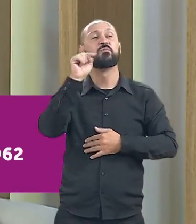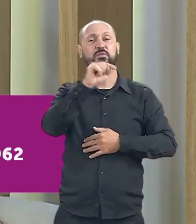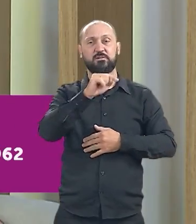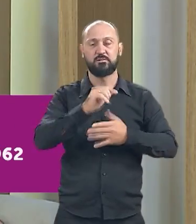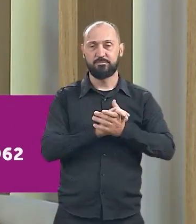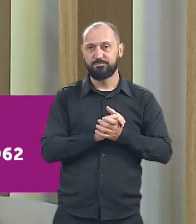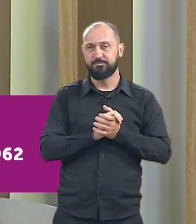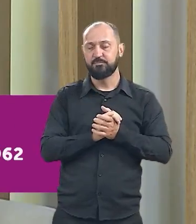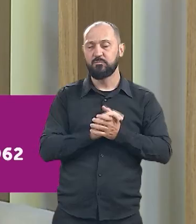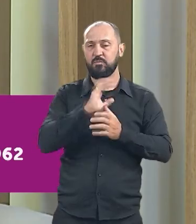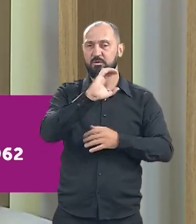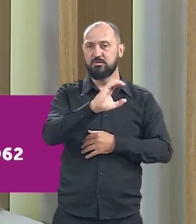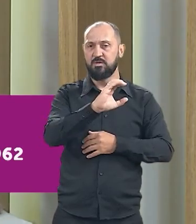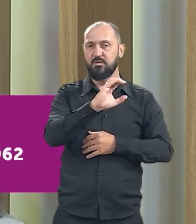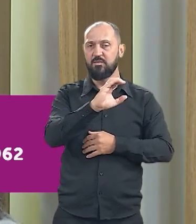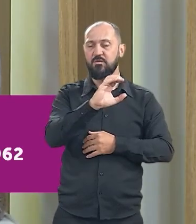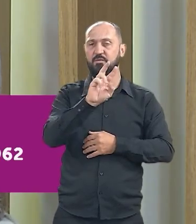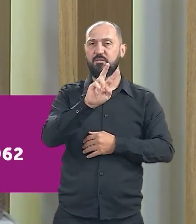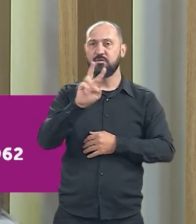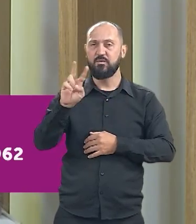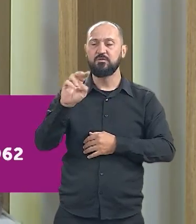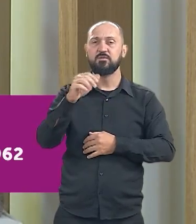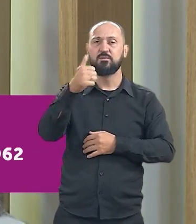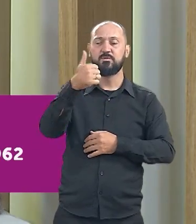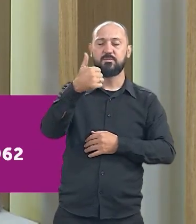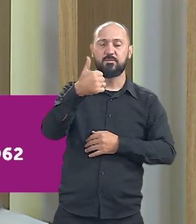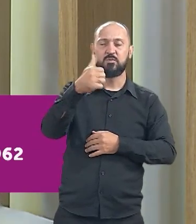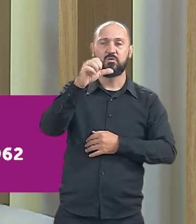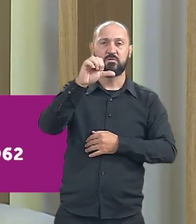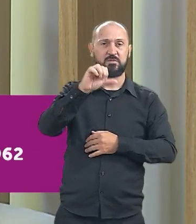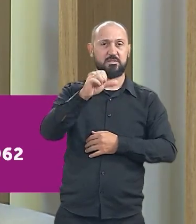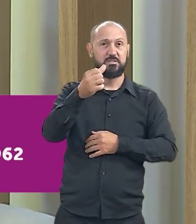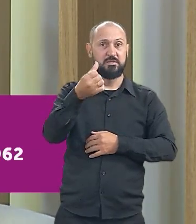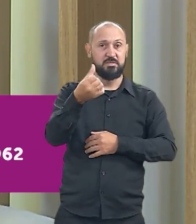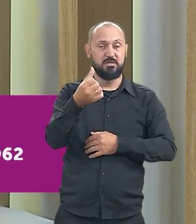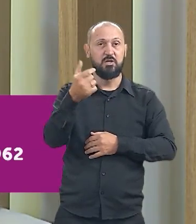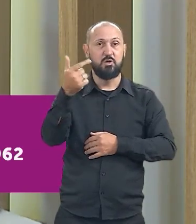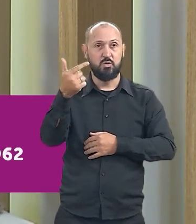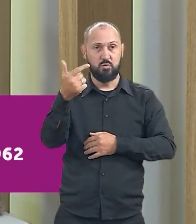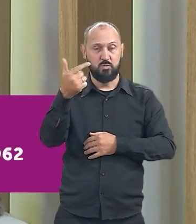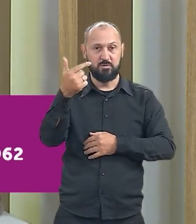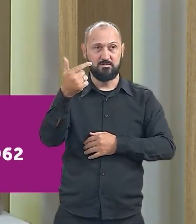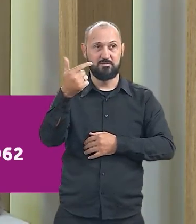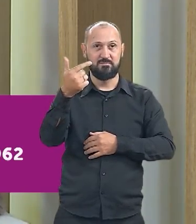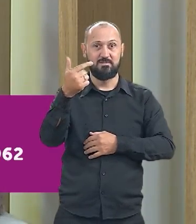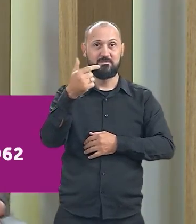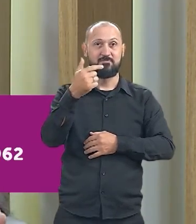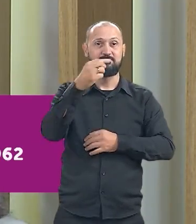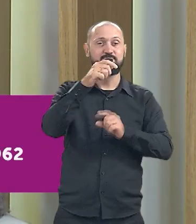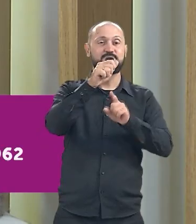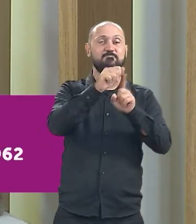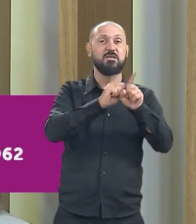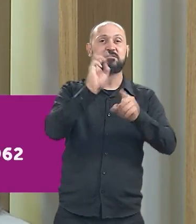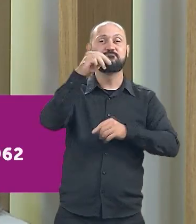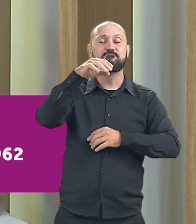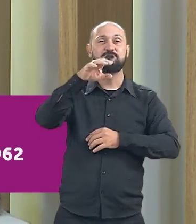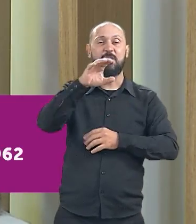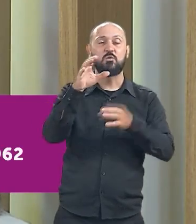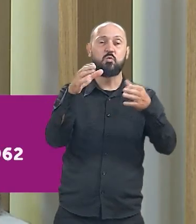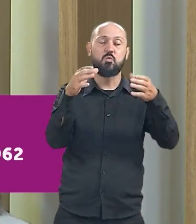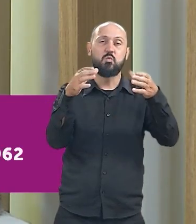o CVV começou em março de 1962, lá em São Paulo, através de um grupo de 14